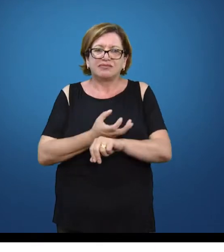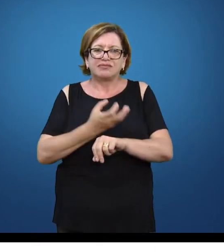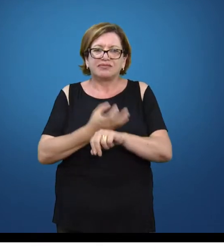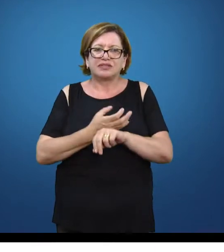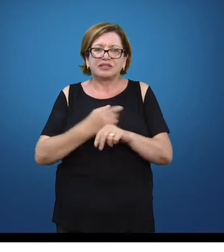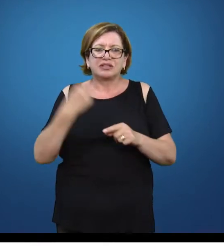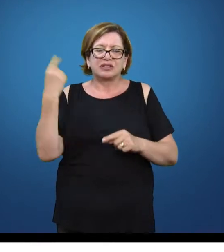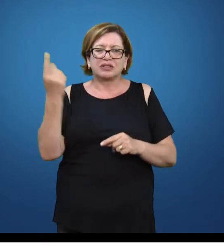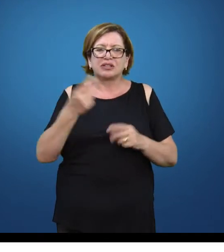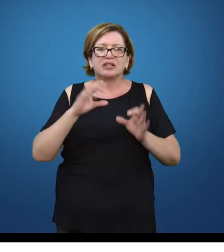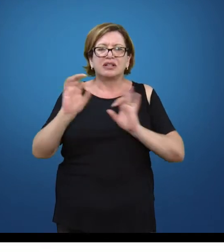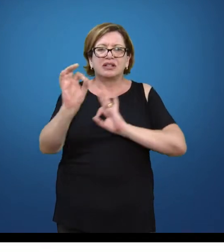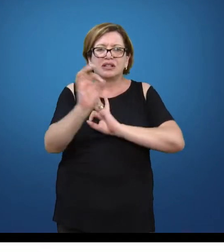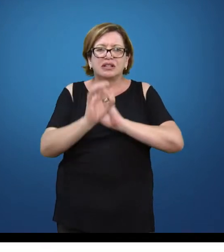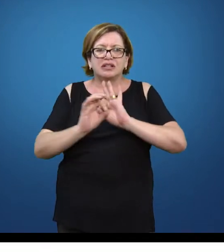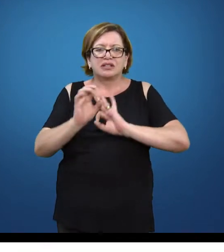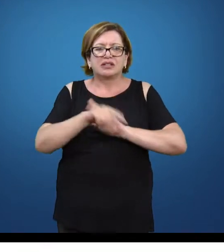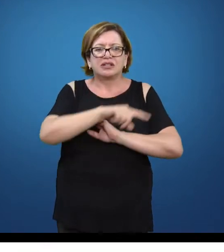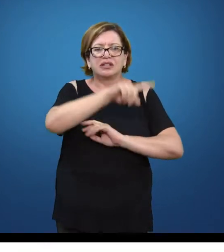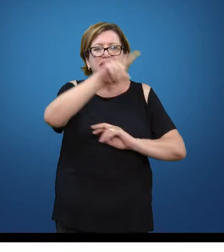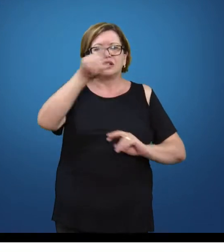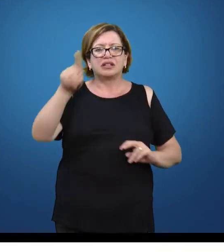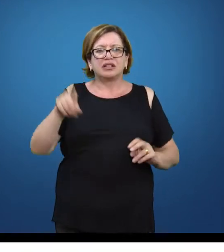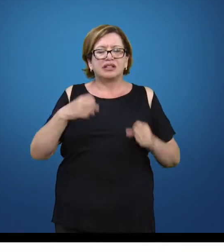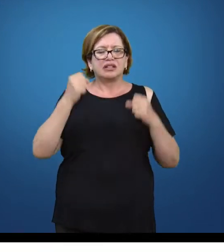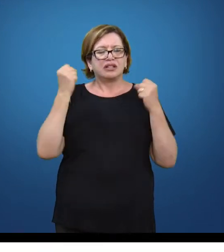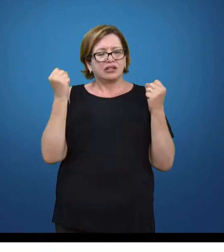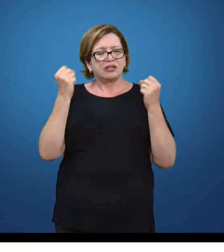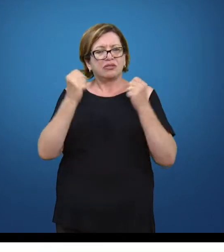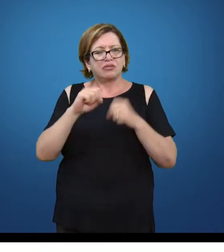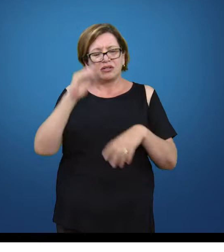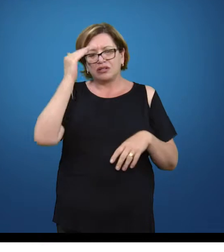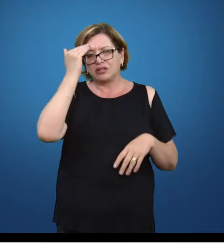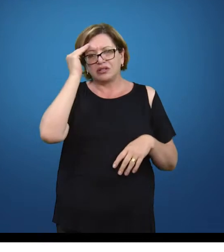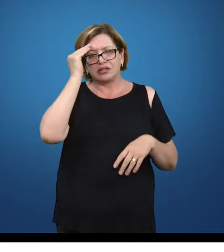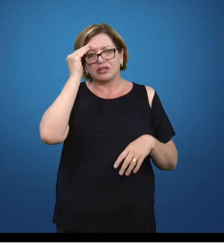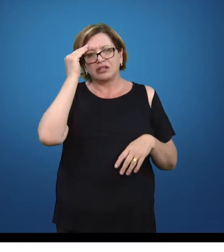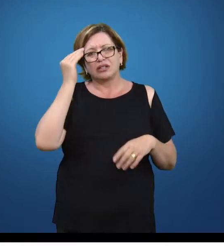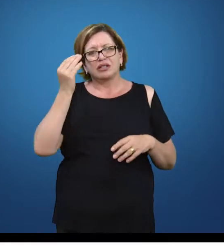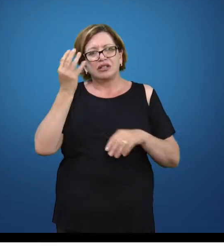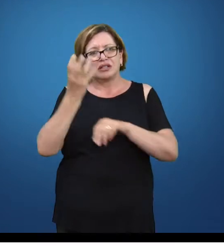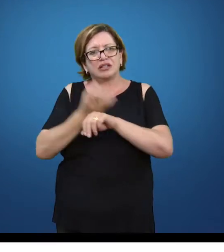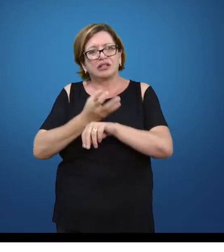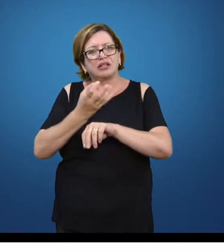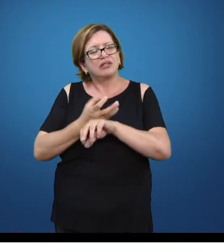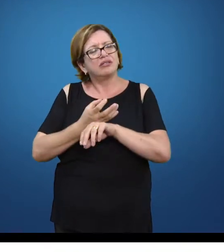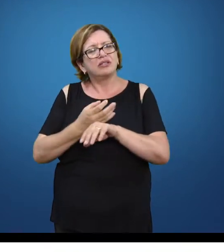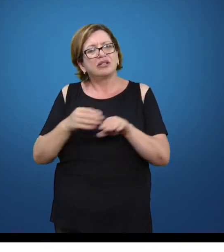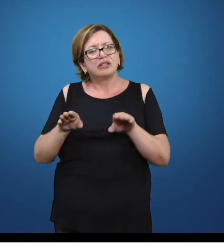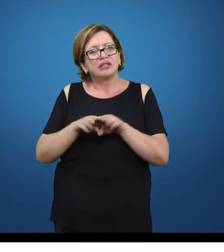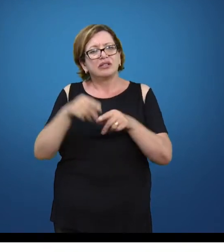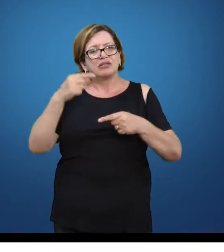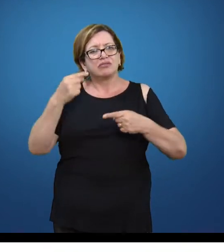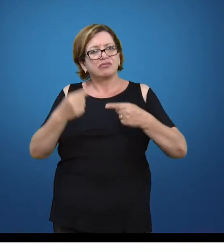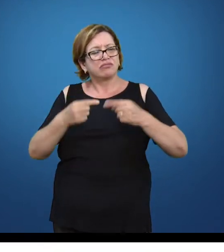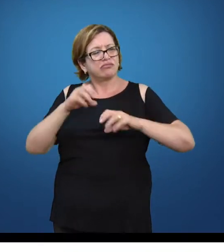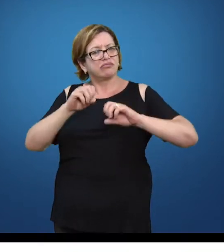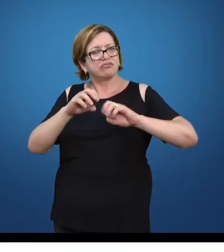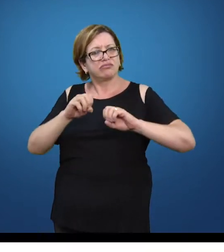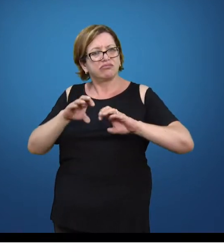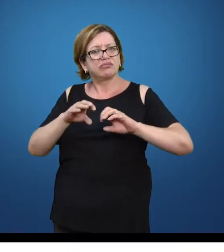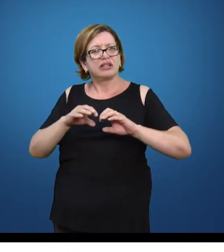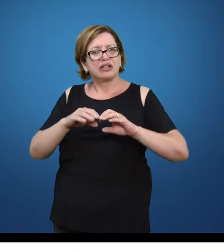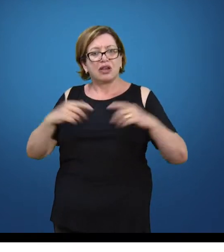nós organizamos também para que vocês possam compreender a disciplina e a política educacional. Então, em nível